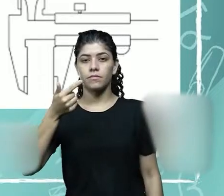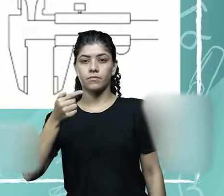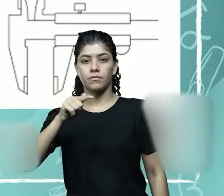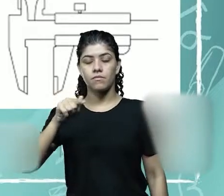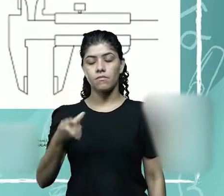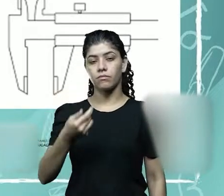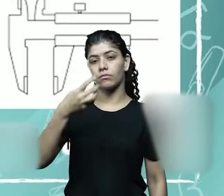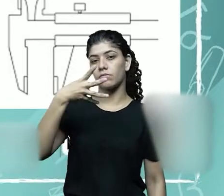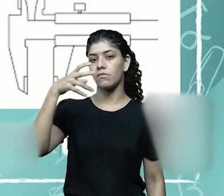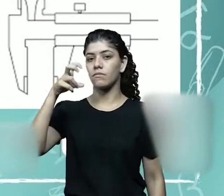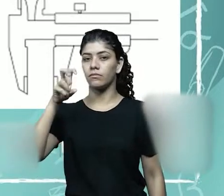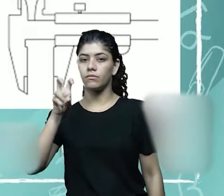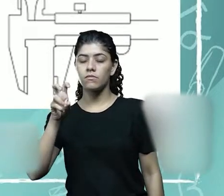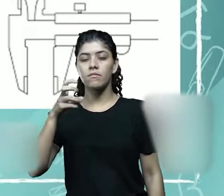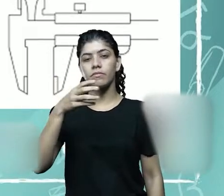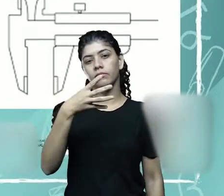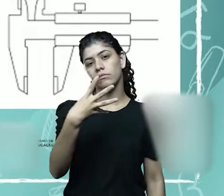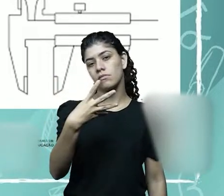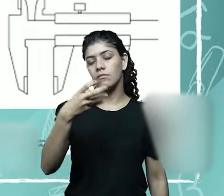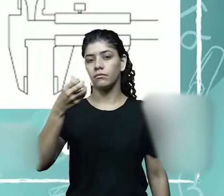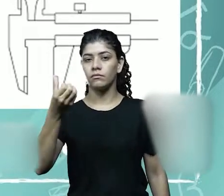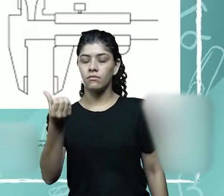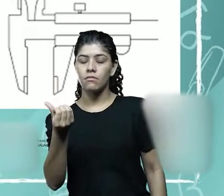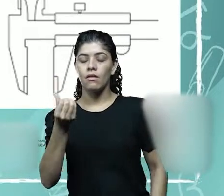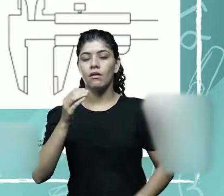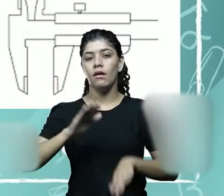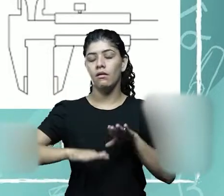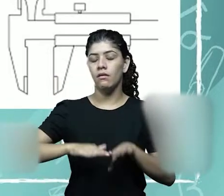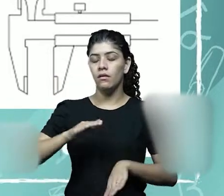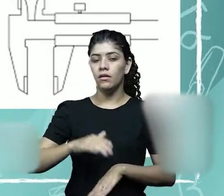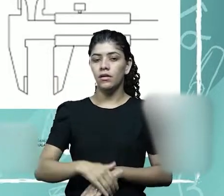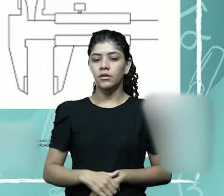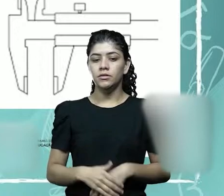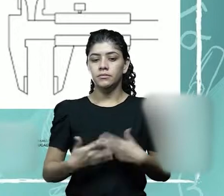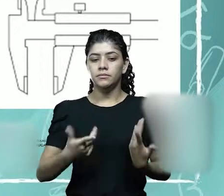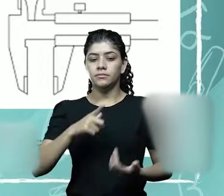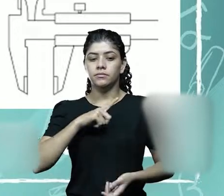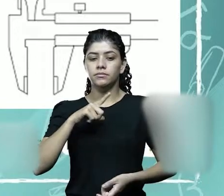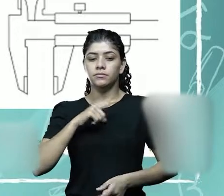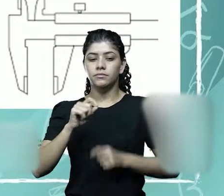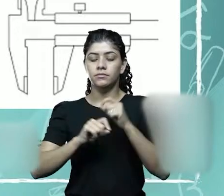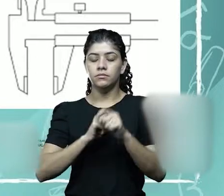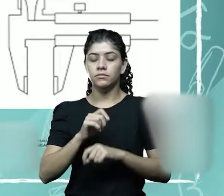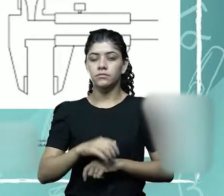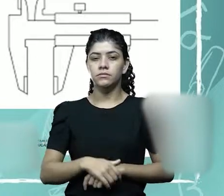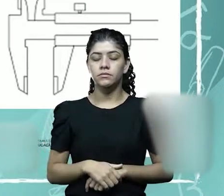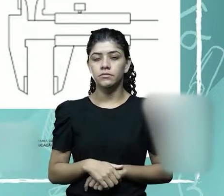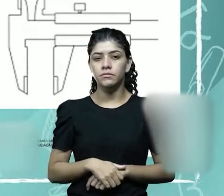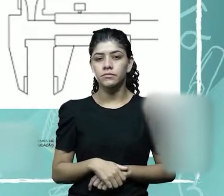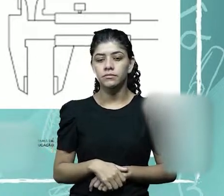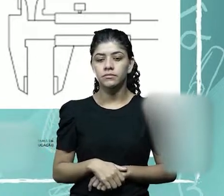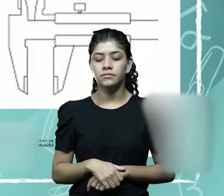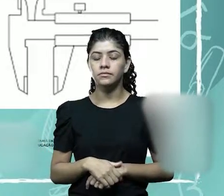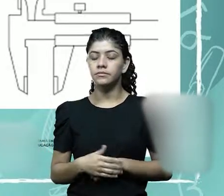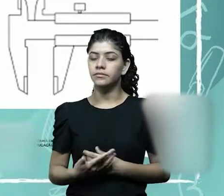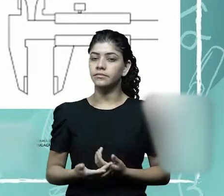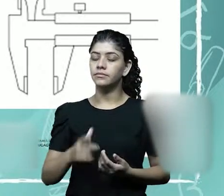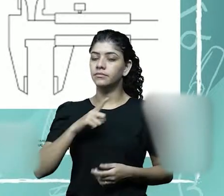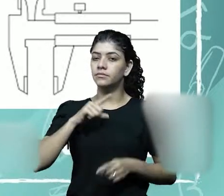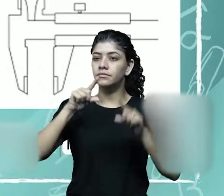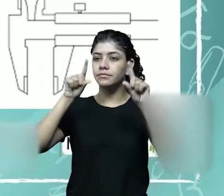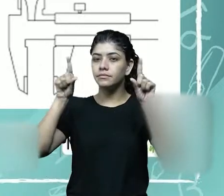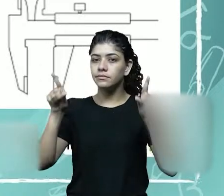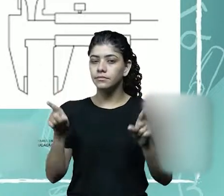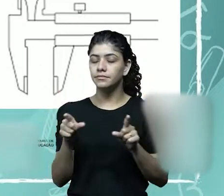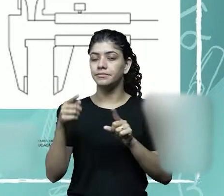37,45, 46, tá, milímetros. E aí nós temos realmente esse algarismo aí,